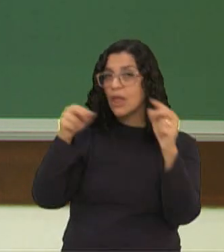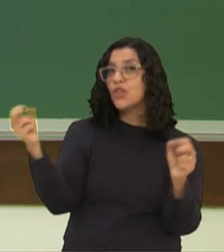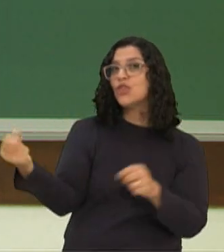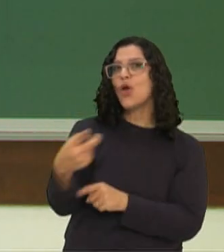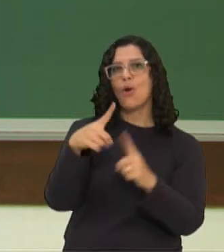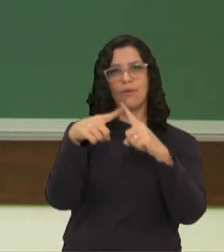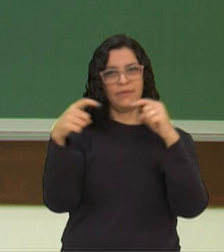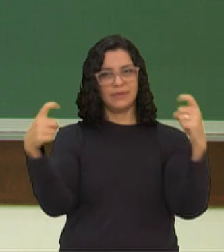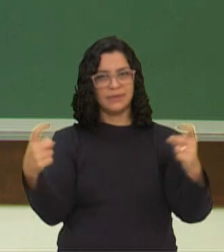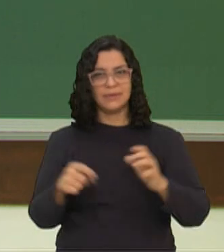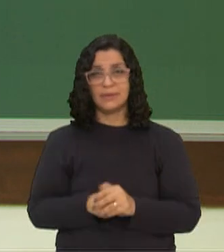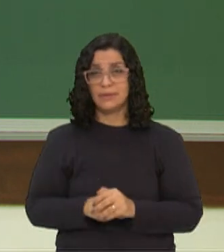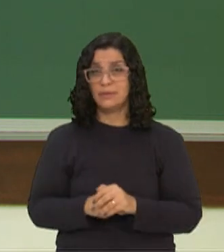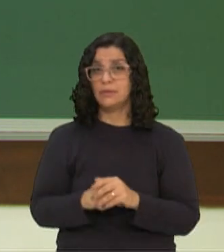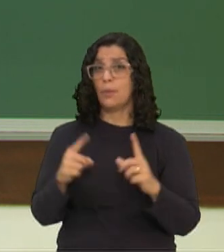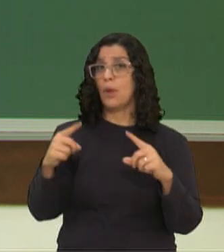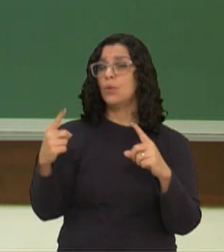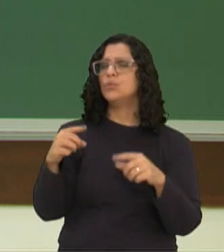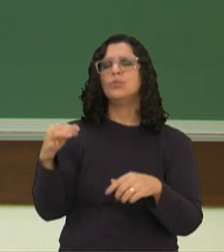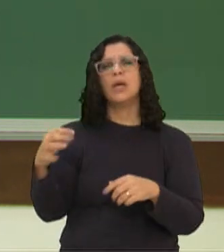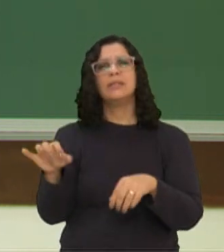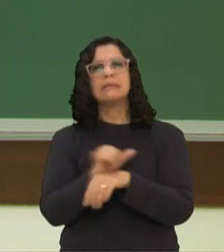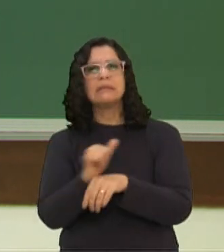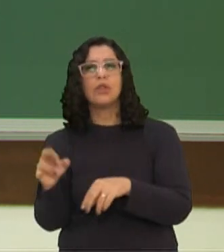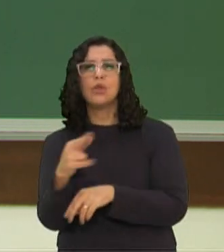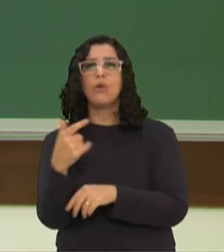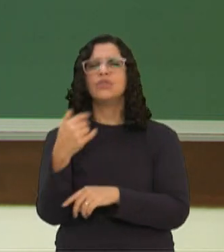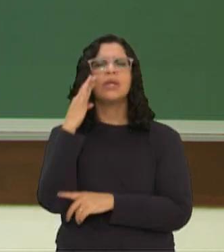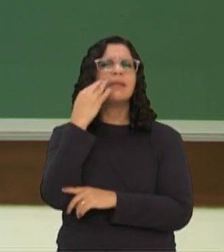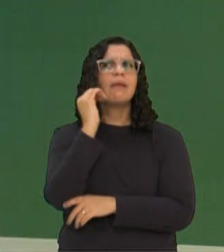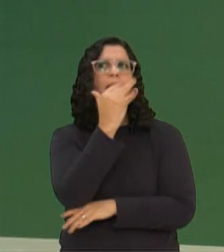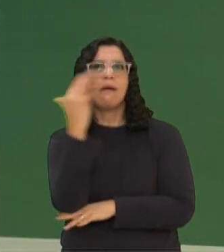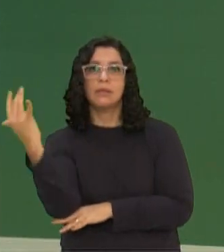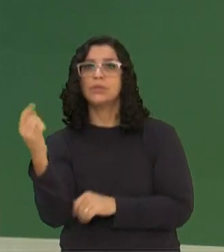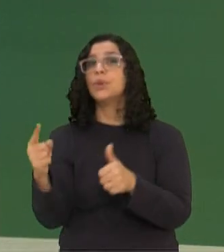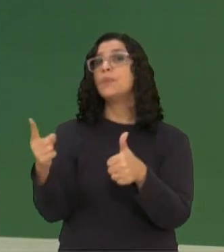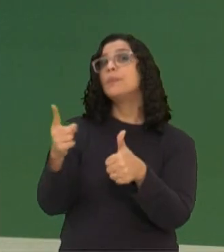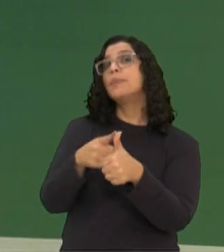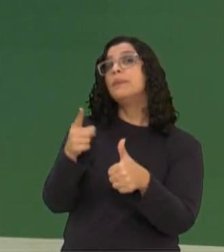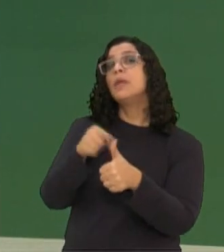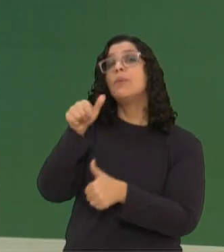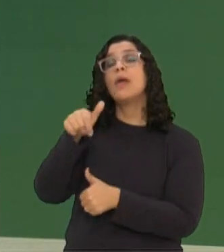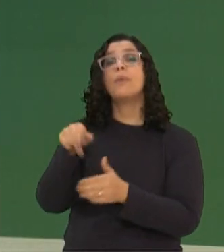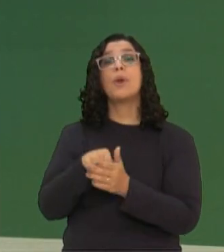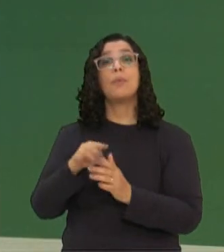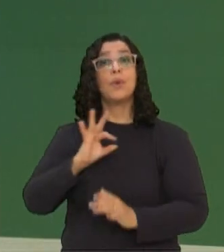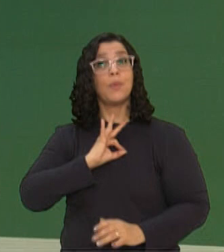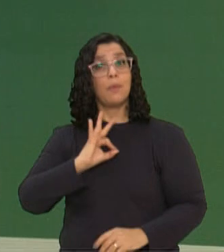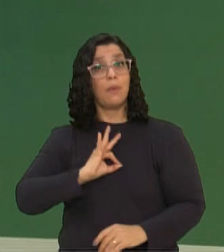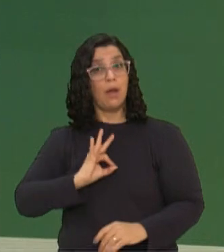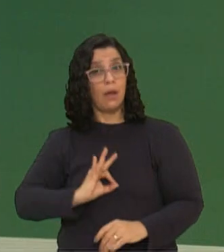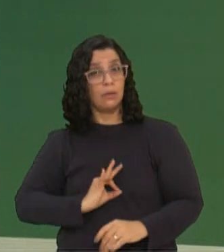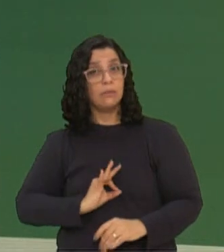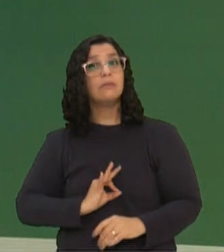nova ciência, uma nova maneira de entender a natureza. E o primeiro deles é um padre